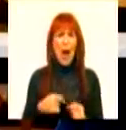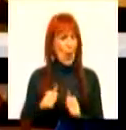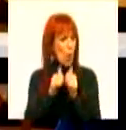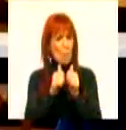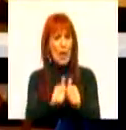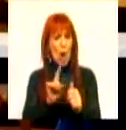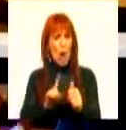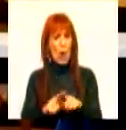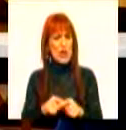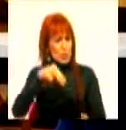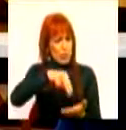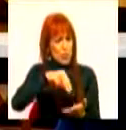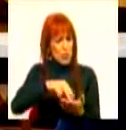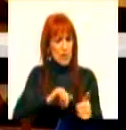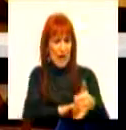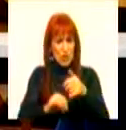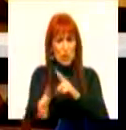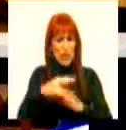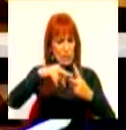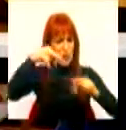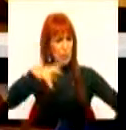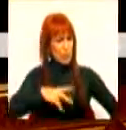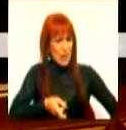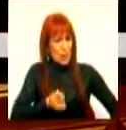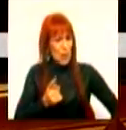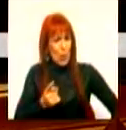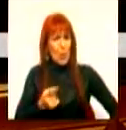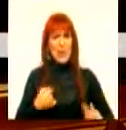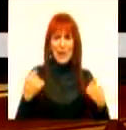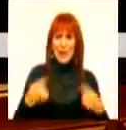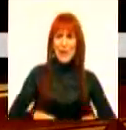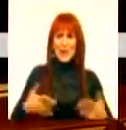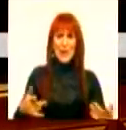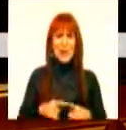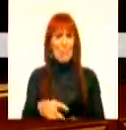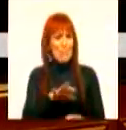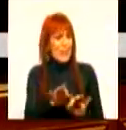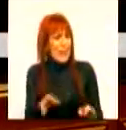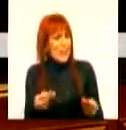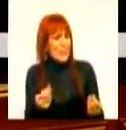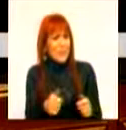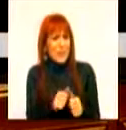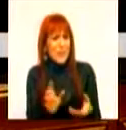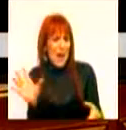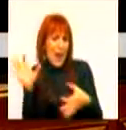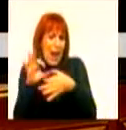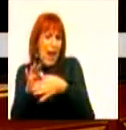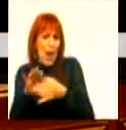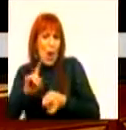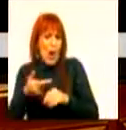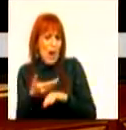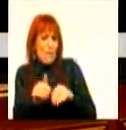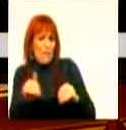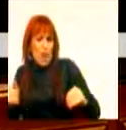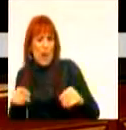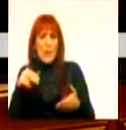acompanhar aquilo que são as posições da Associação Nacional de Municípios Portugueses e esteja perfeitamente aliada daquilo que é a